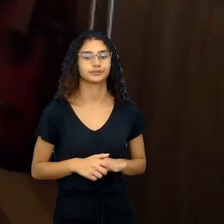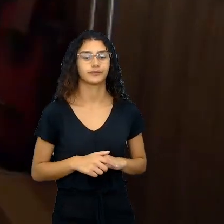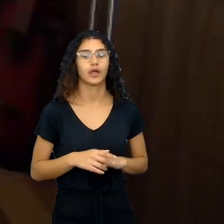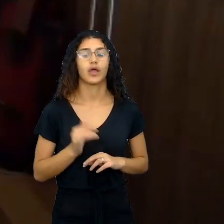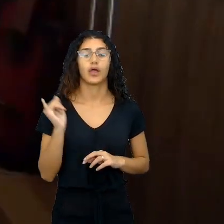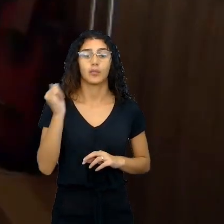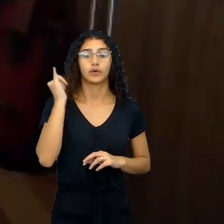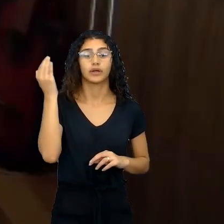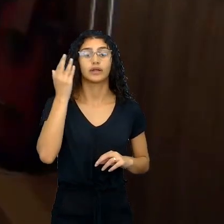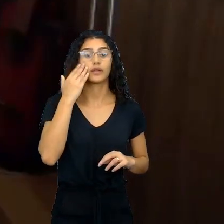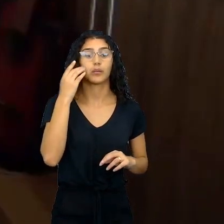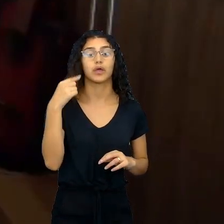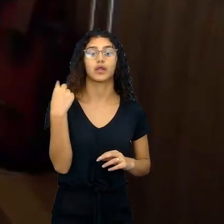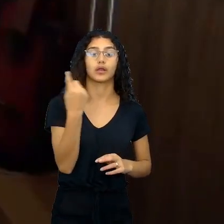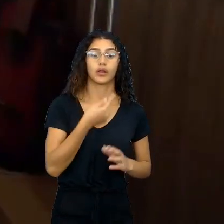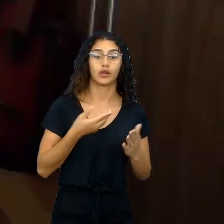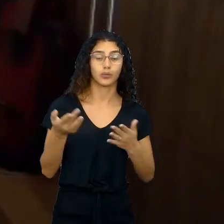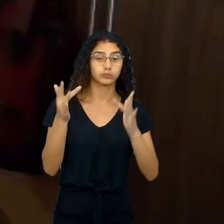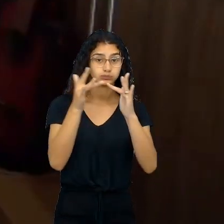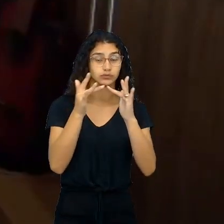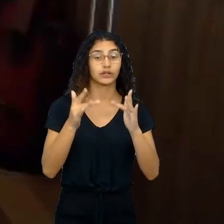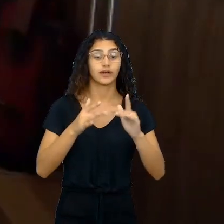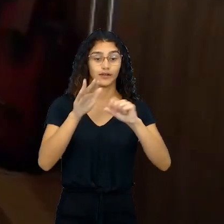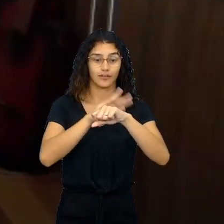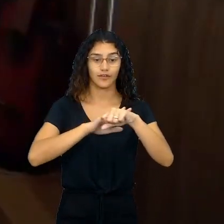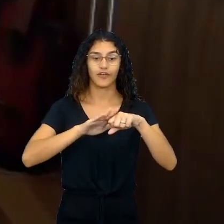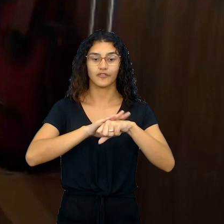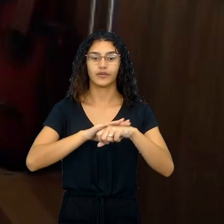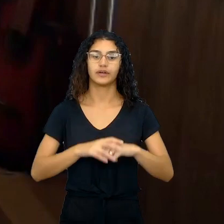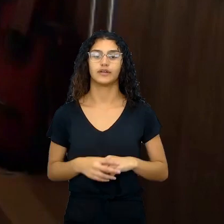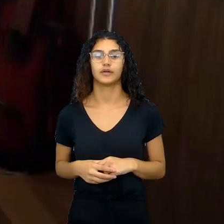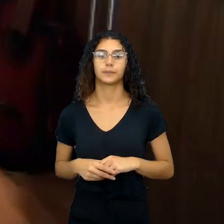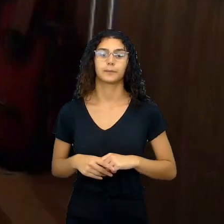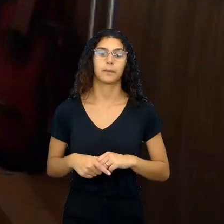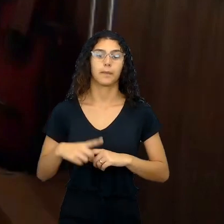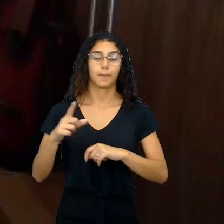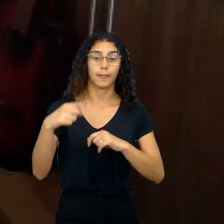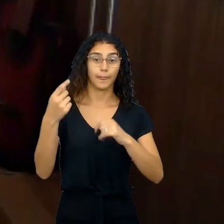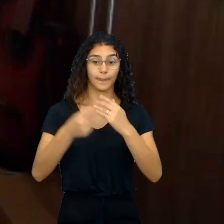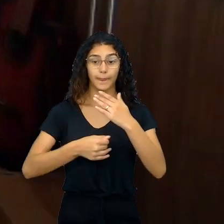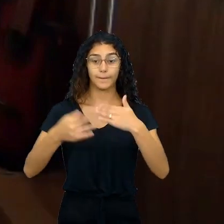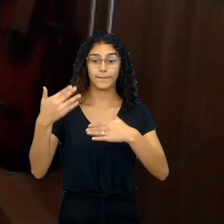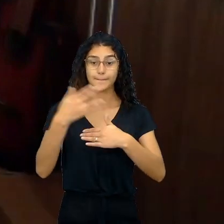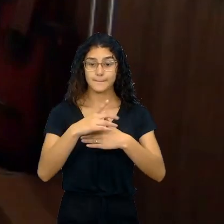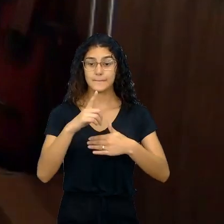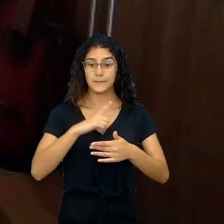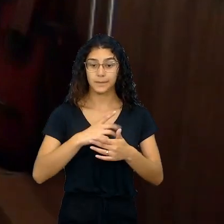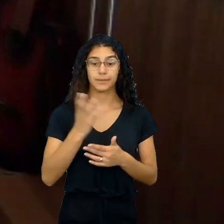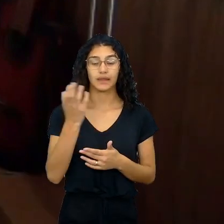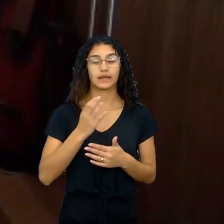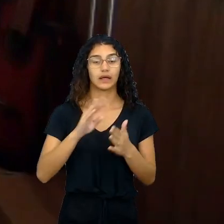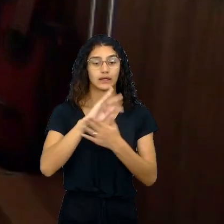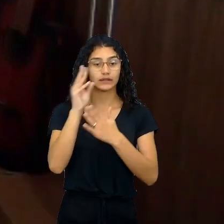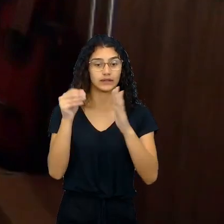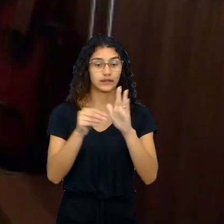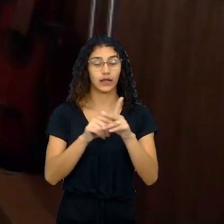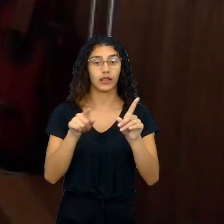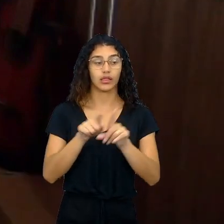muito importante saber que estamos em sintonia nessa conversa, né? No próximo slide, eu queria